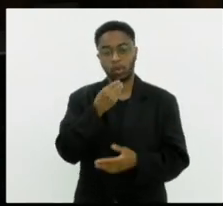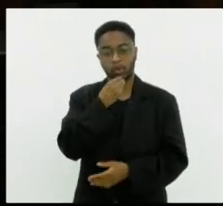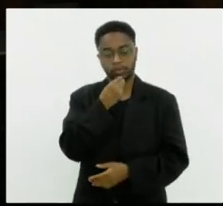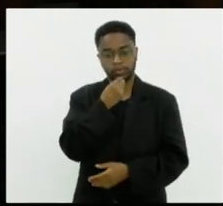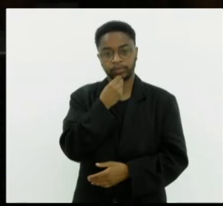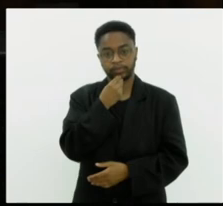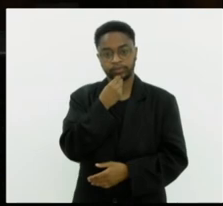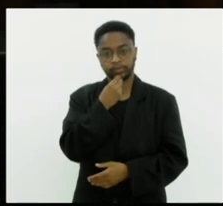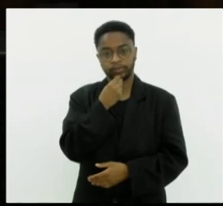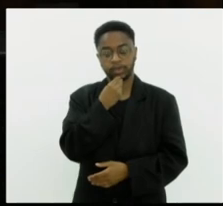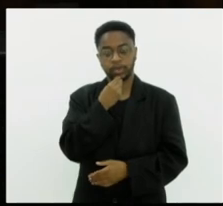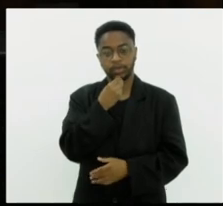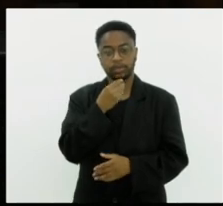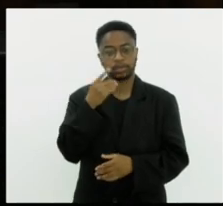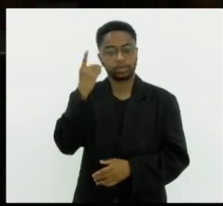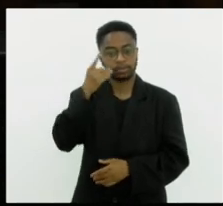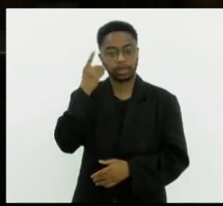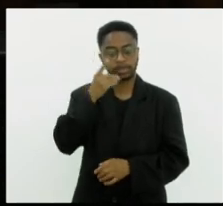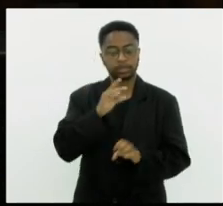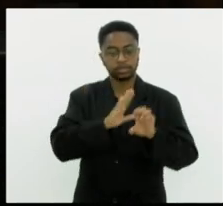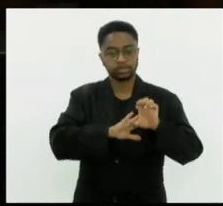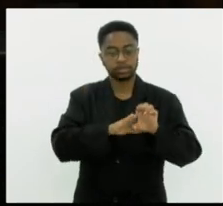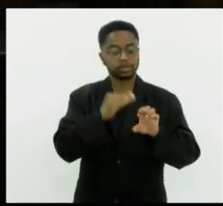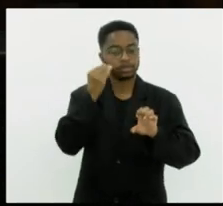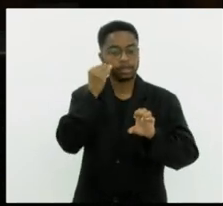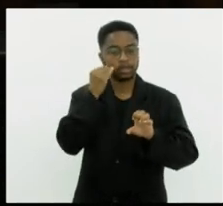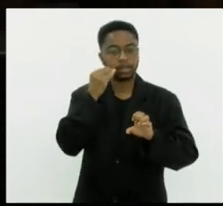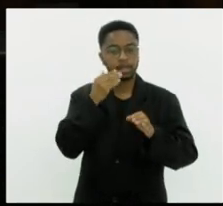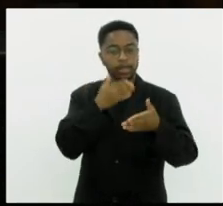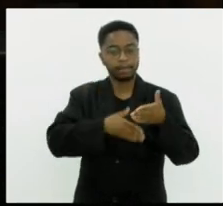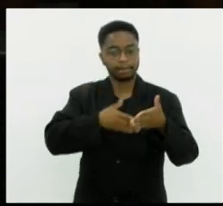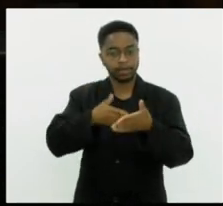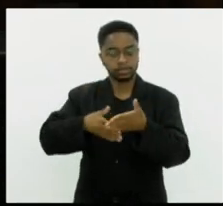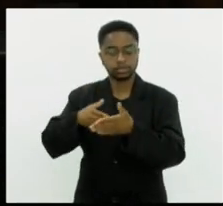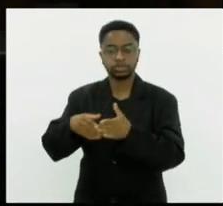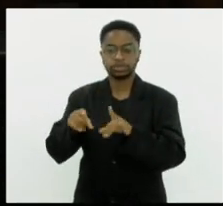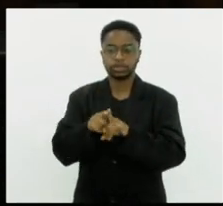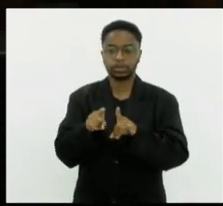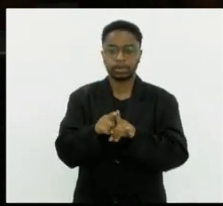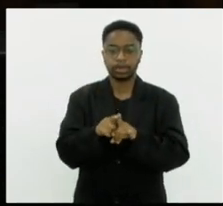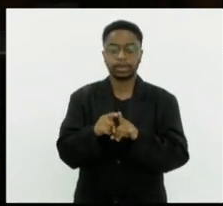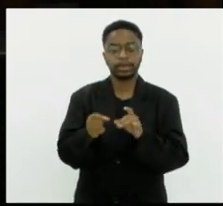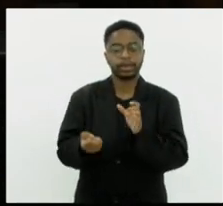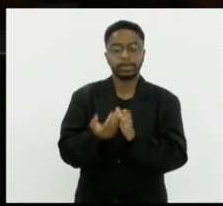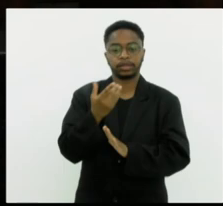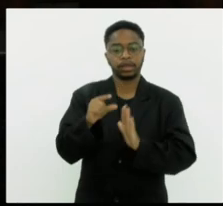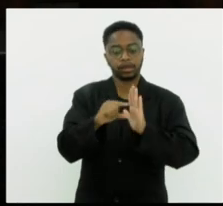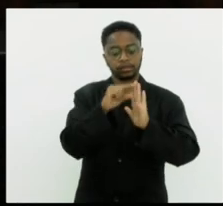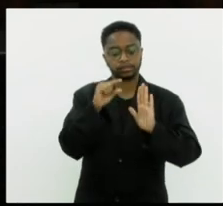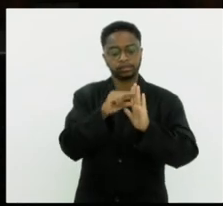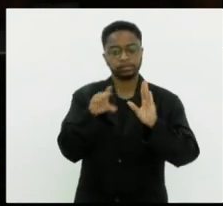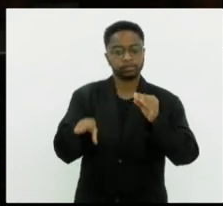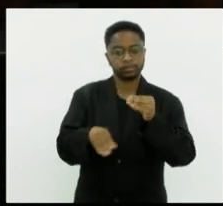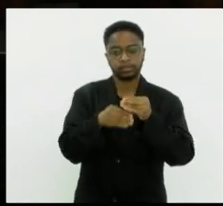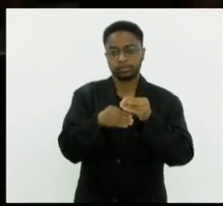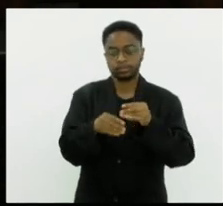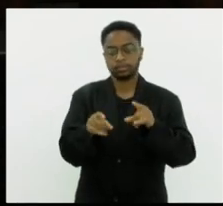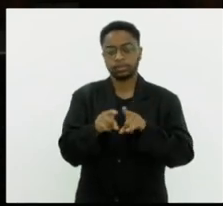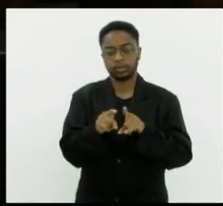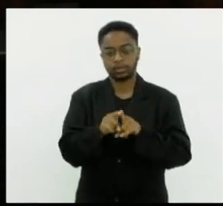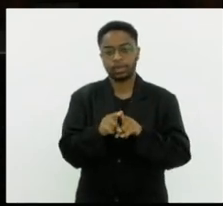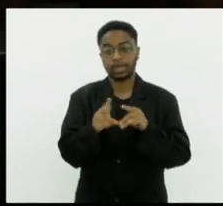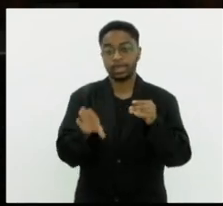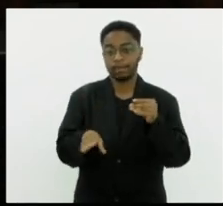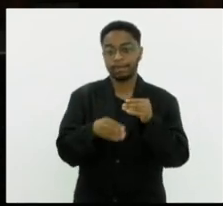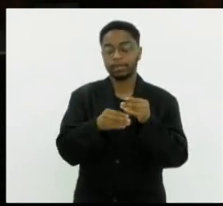Os deputados da esquerda tentaram bloquear a matéria, fizeram destaque em algumas emendas, emendas essas